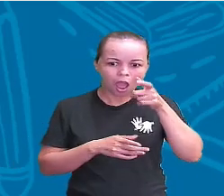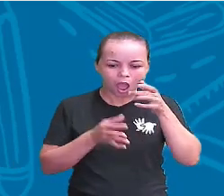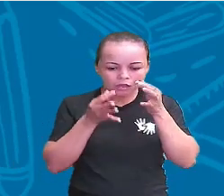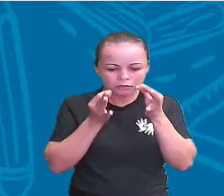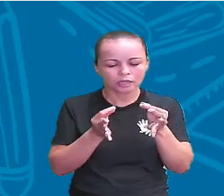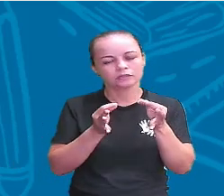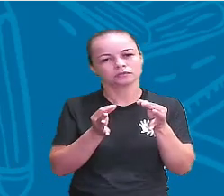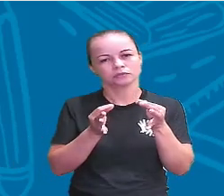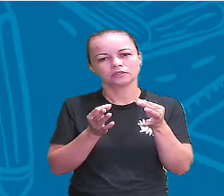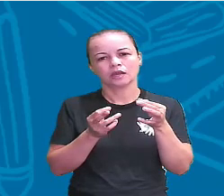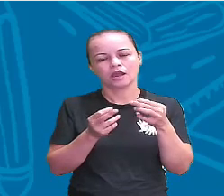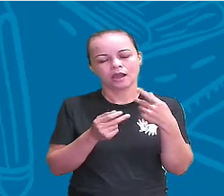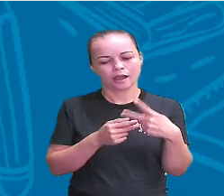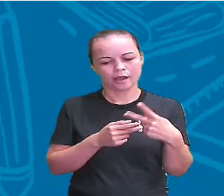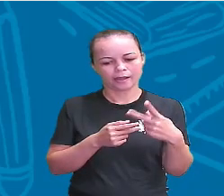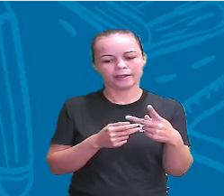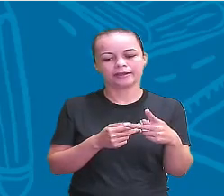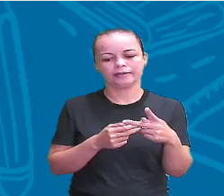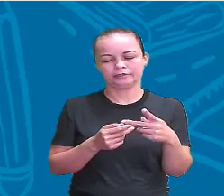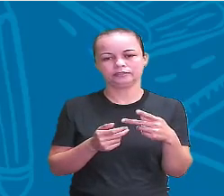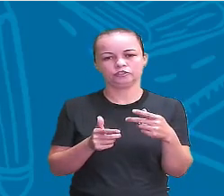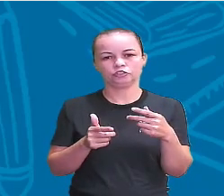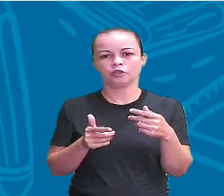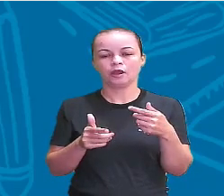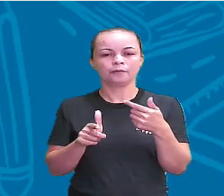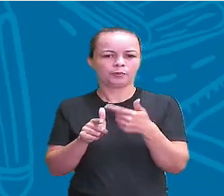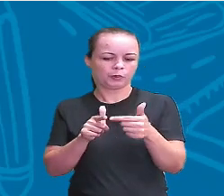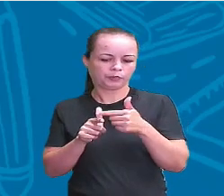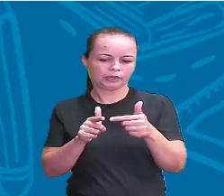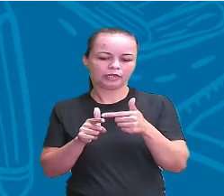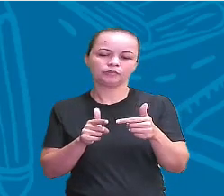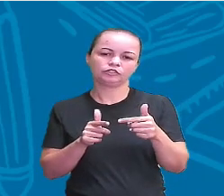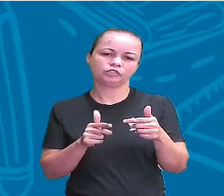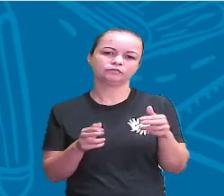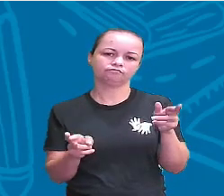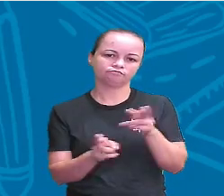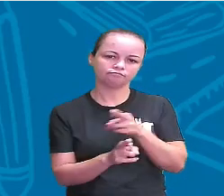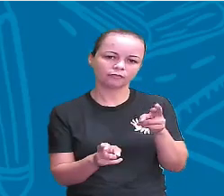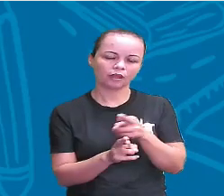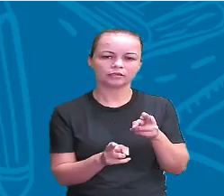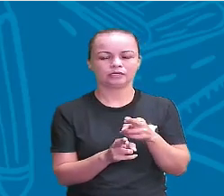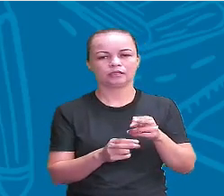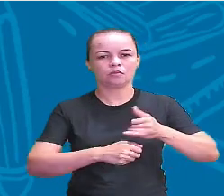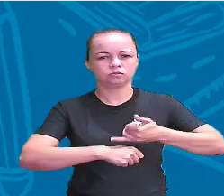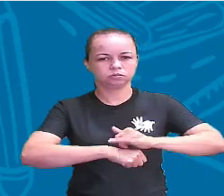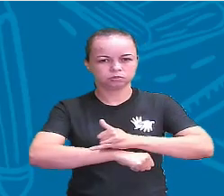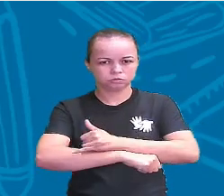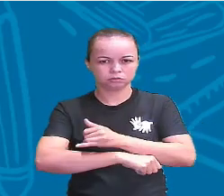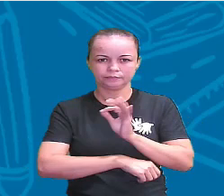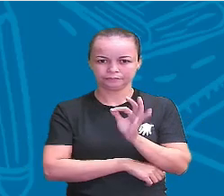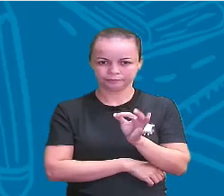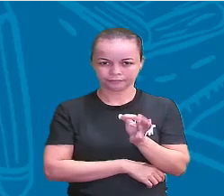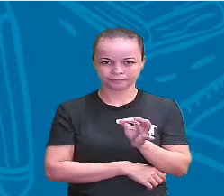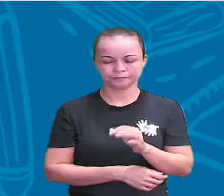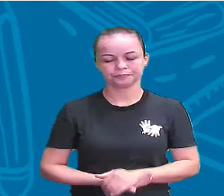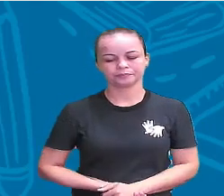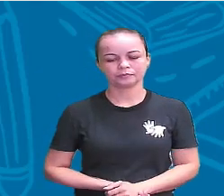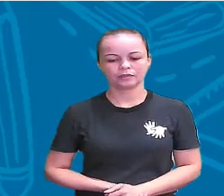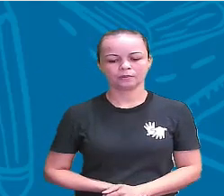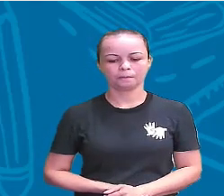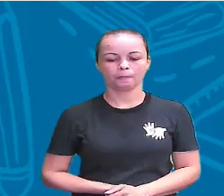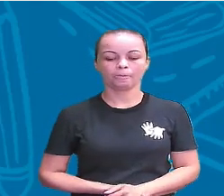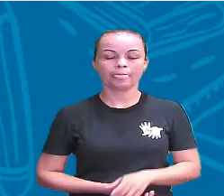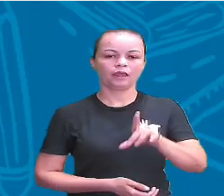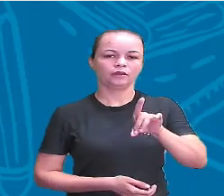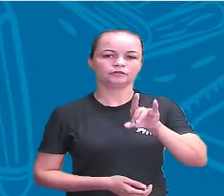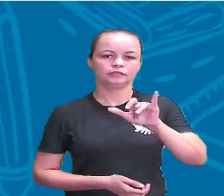tá certo? A esse sério problema que está relacionado com a obesidade, tá certo? E o